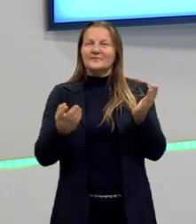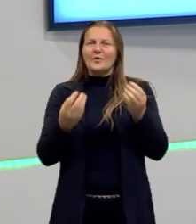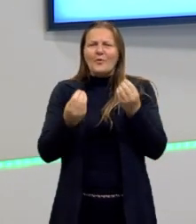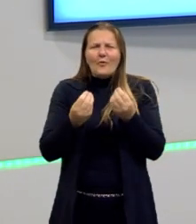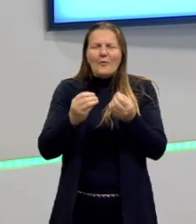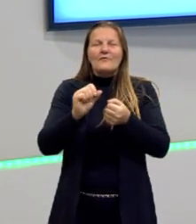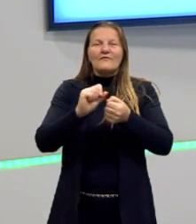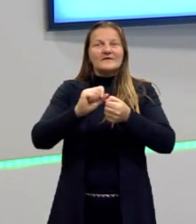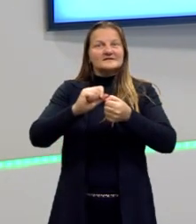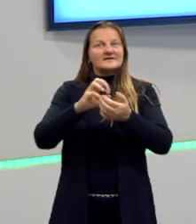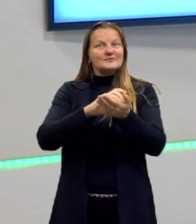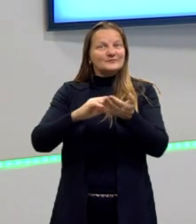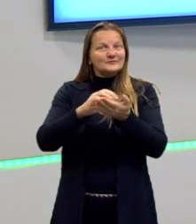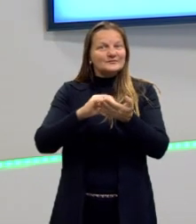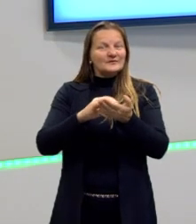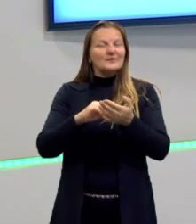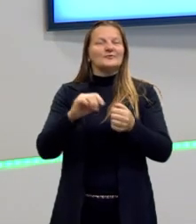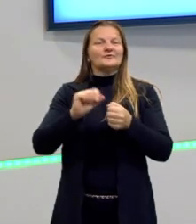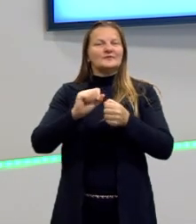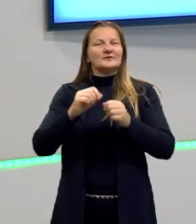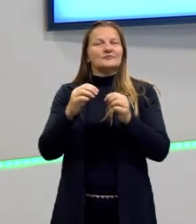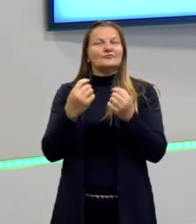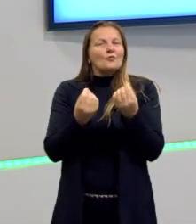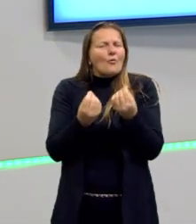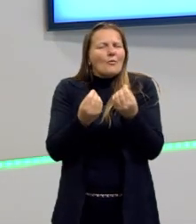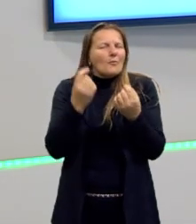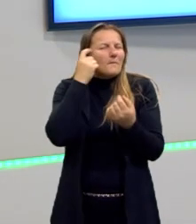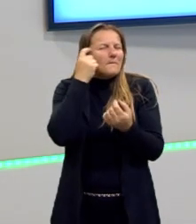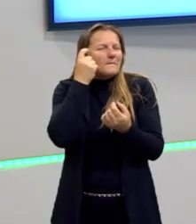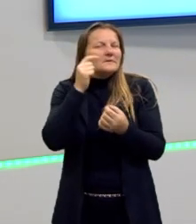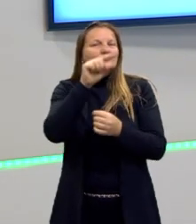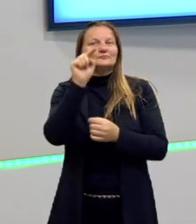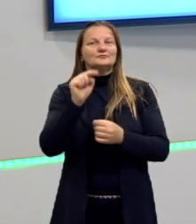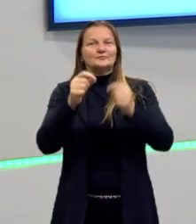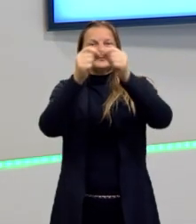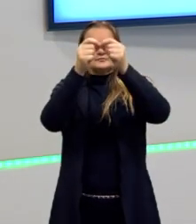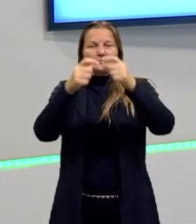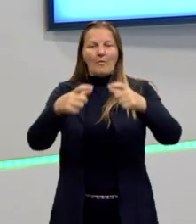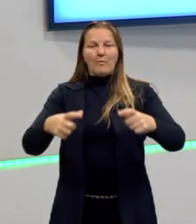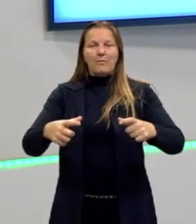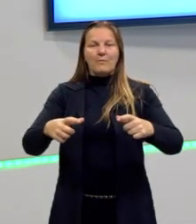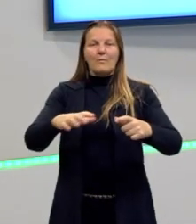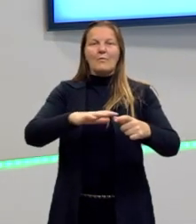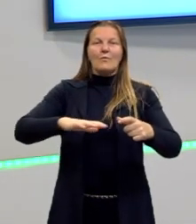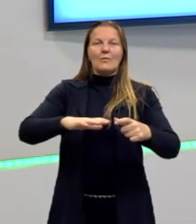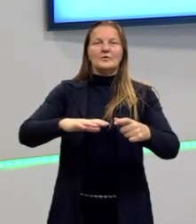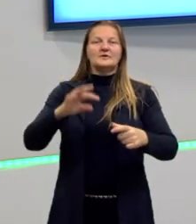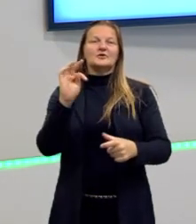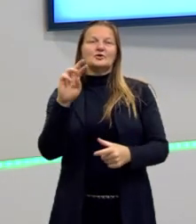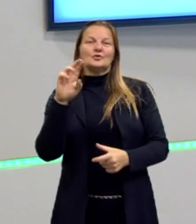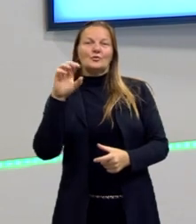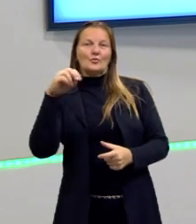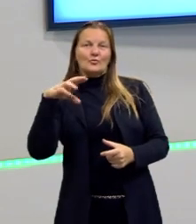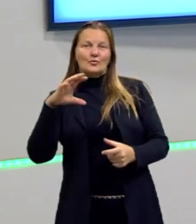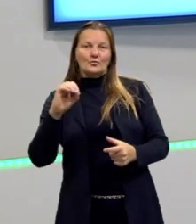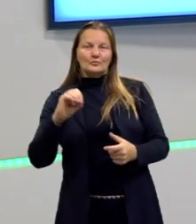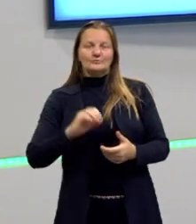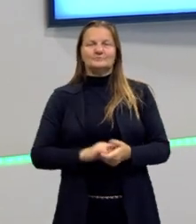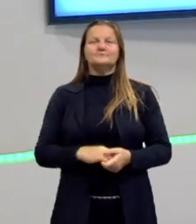como efetuar os cálculos desenvolver questões abordando então o cone e o tronco de cone